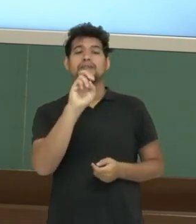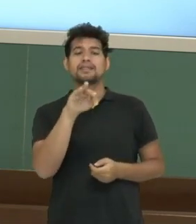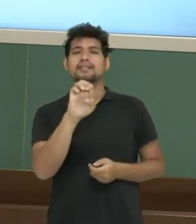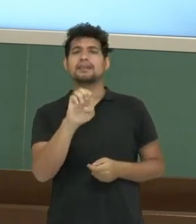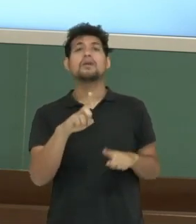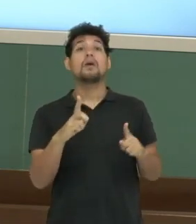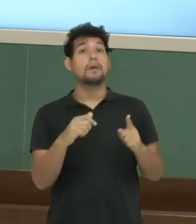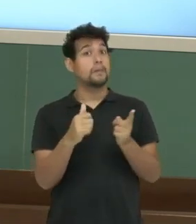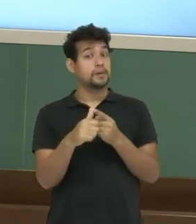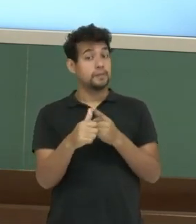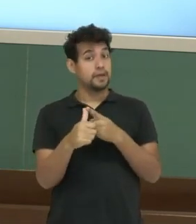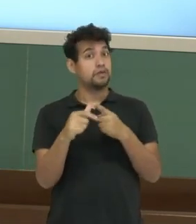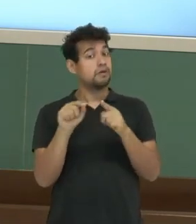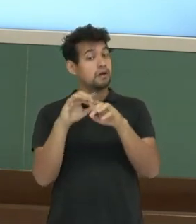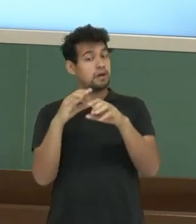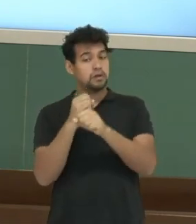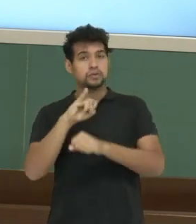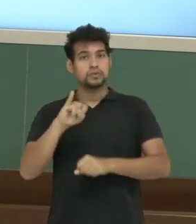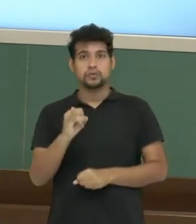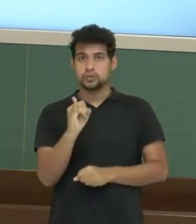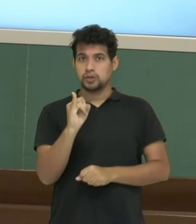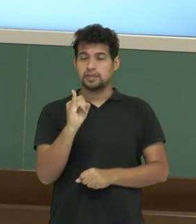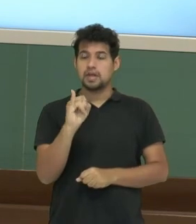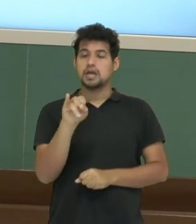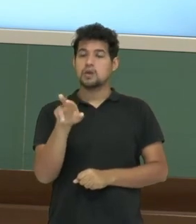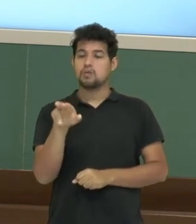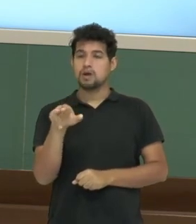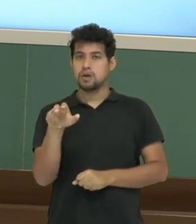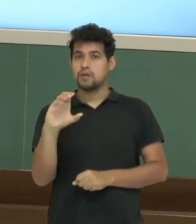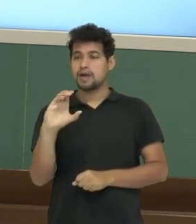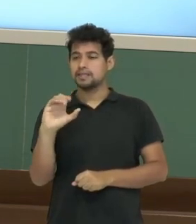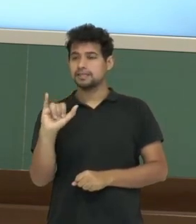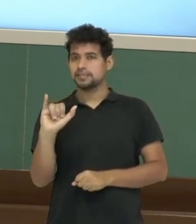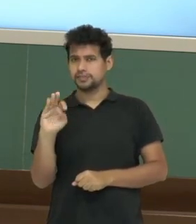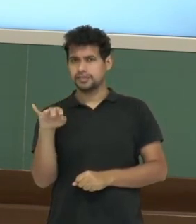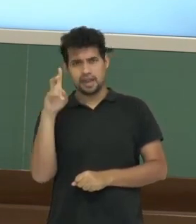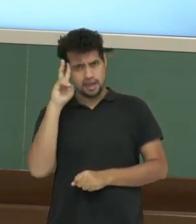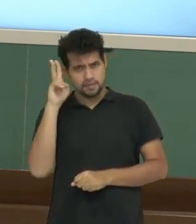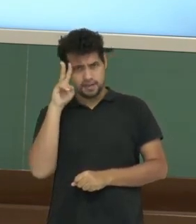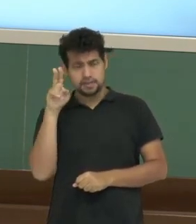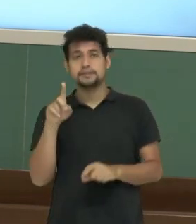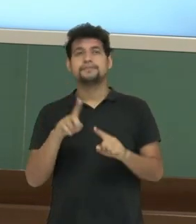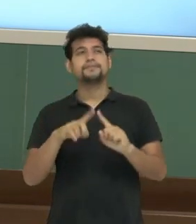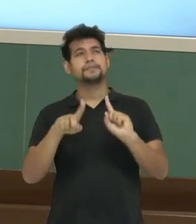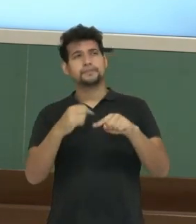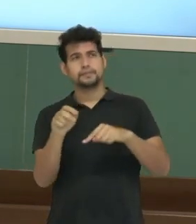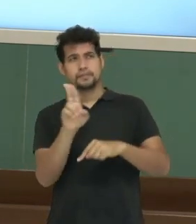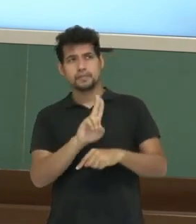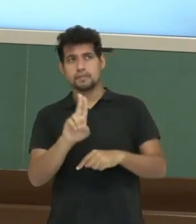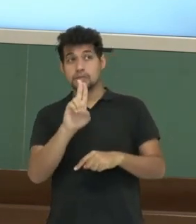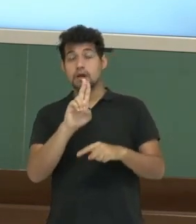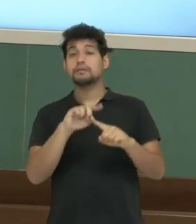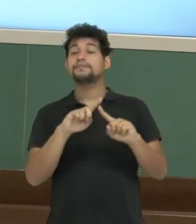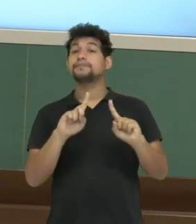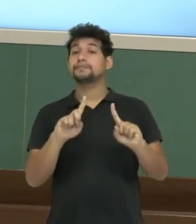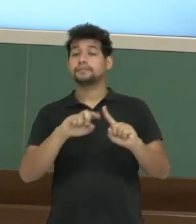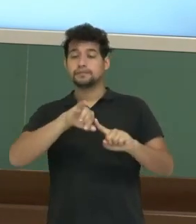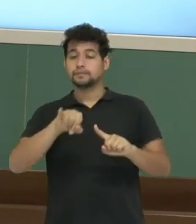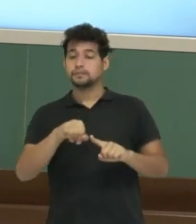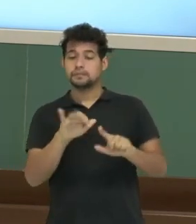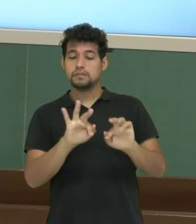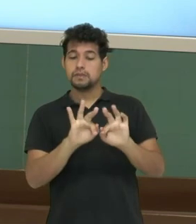o juro primeiro, J igual a CIT, lembra? E depois o montante é o capital mais o juro. Então, no juro